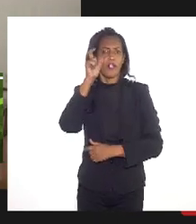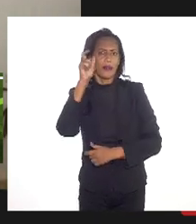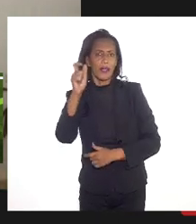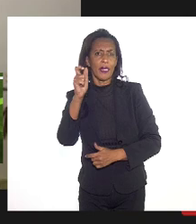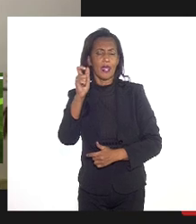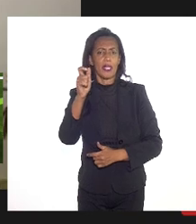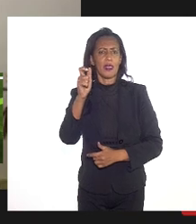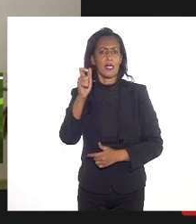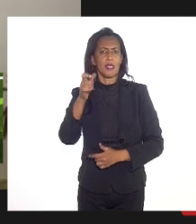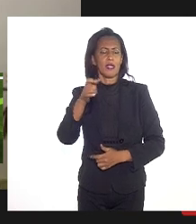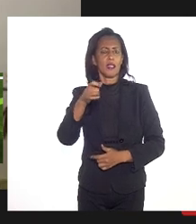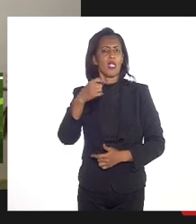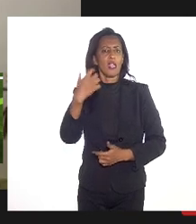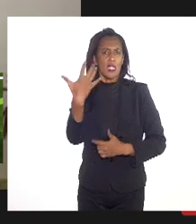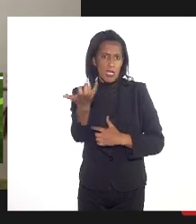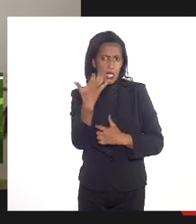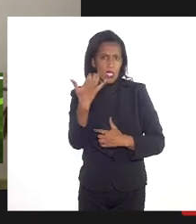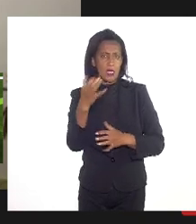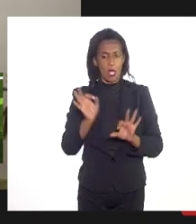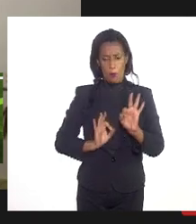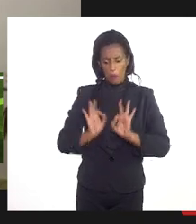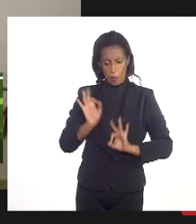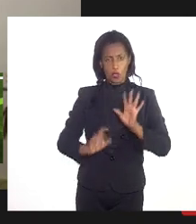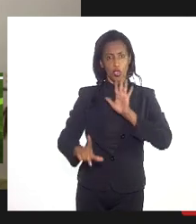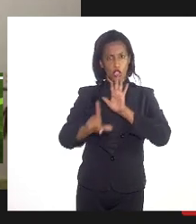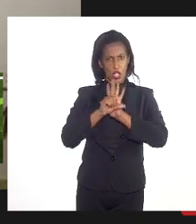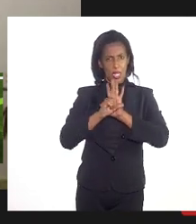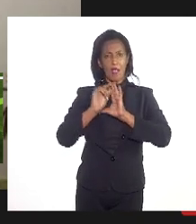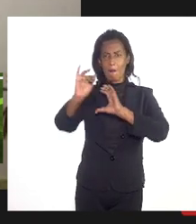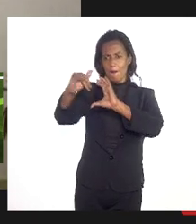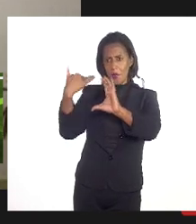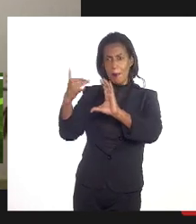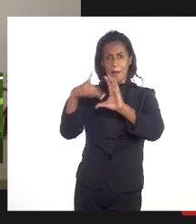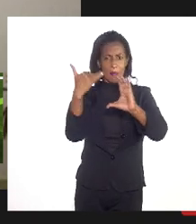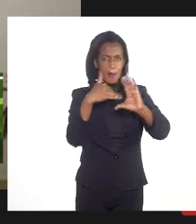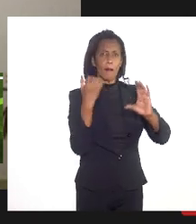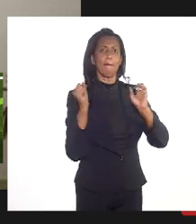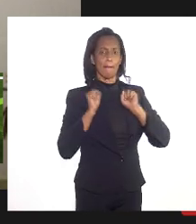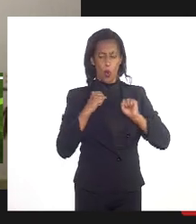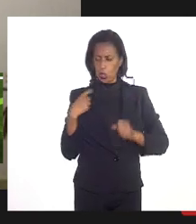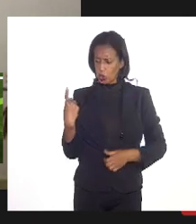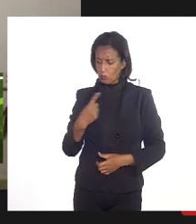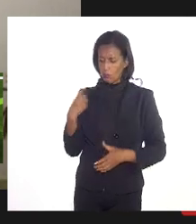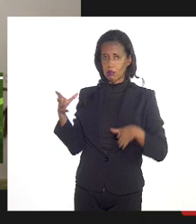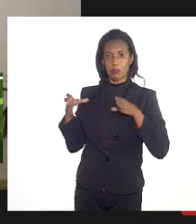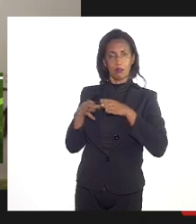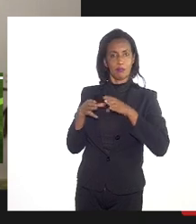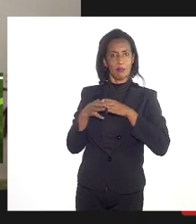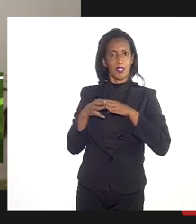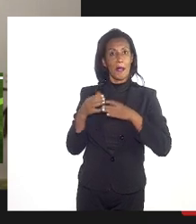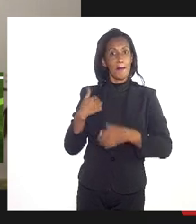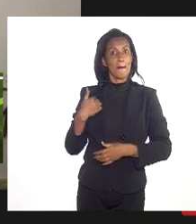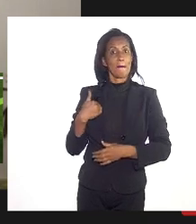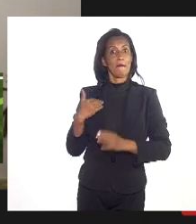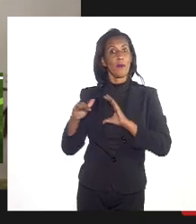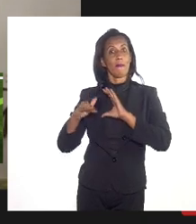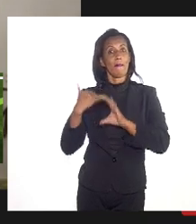também em contribuir com o projeto de lei, pode mandar para a gente, enfim, através do meu